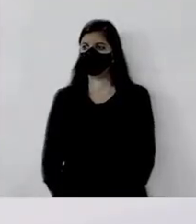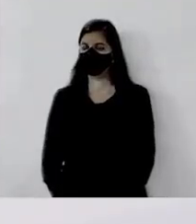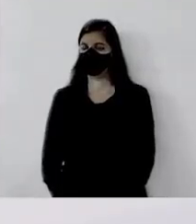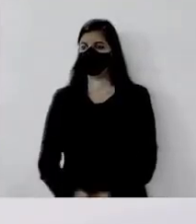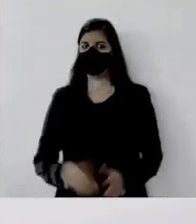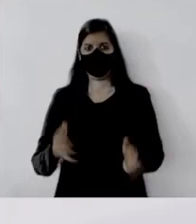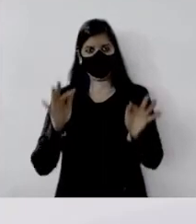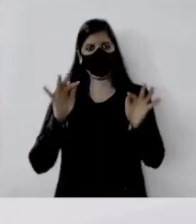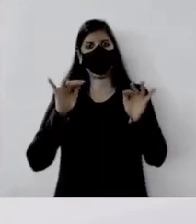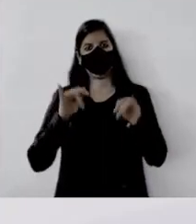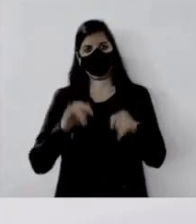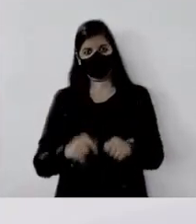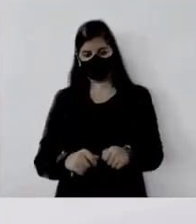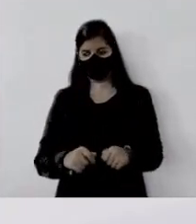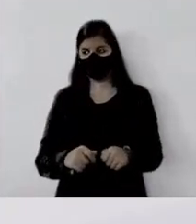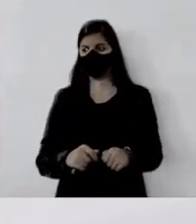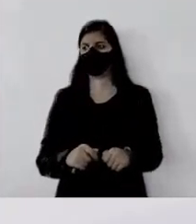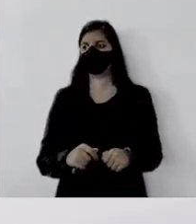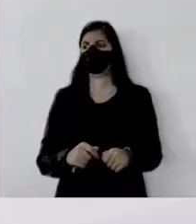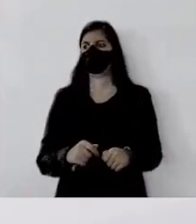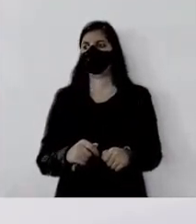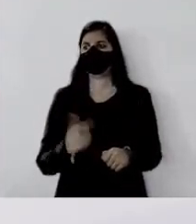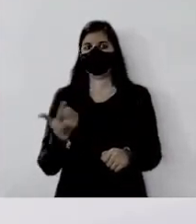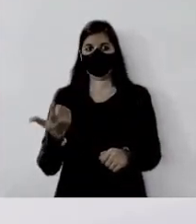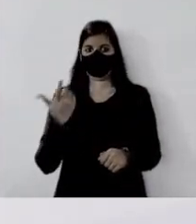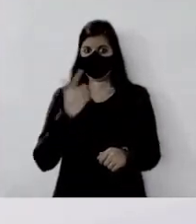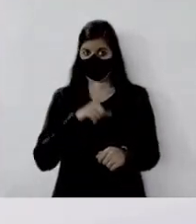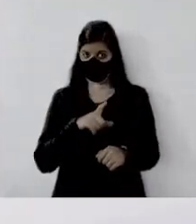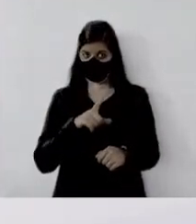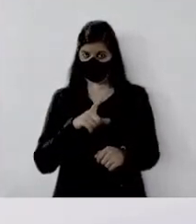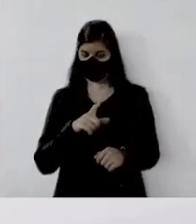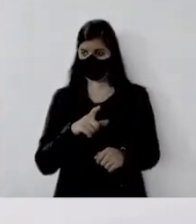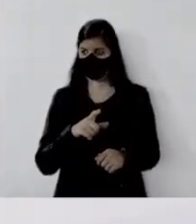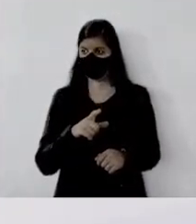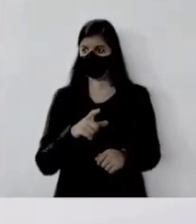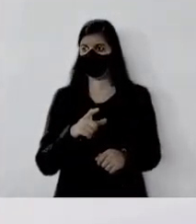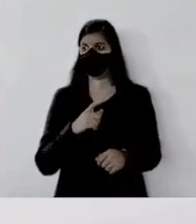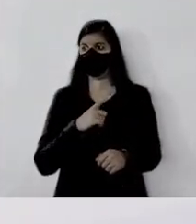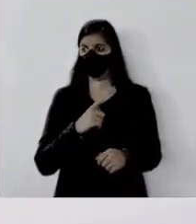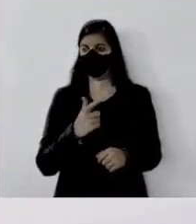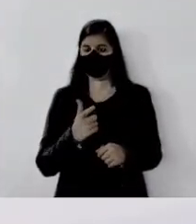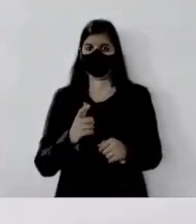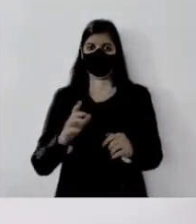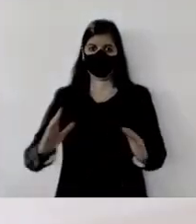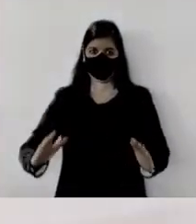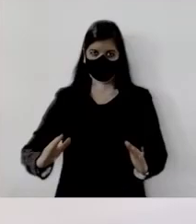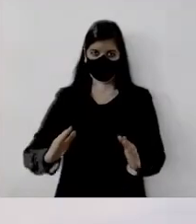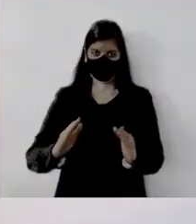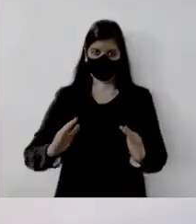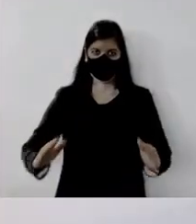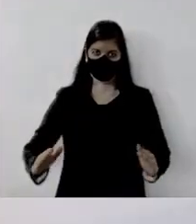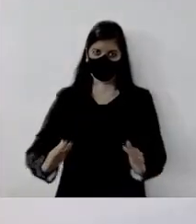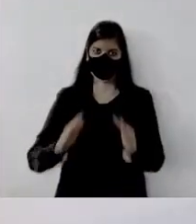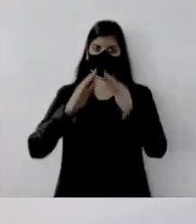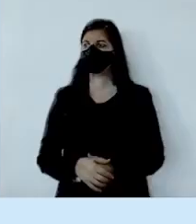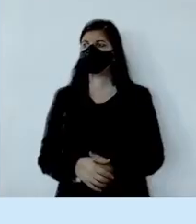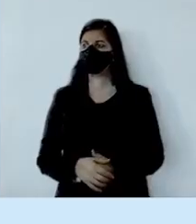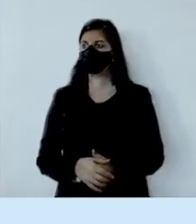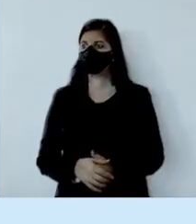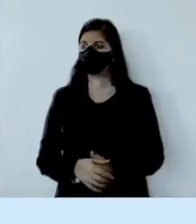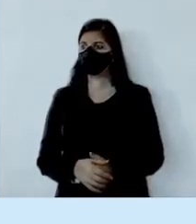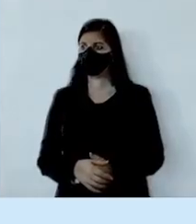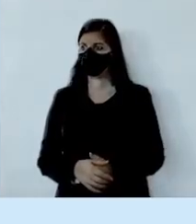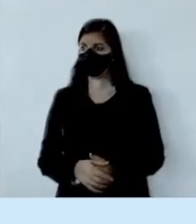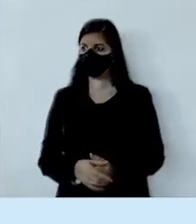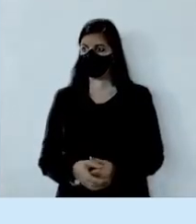Esse é o resultado da nossa planificação do tronco de pirâmide. O